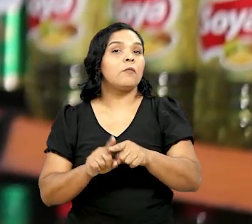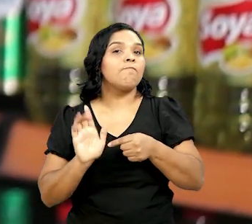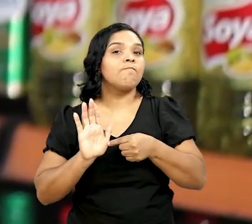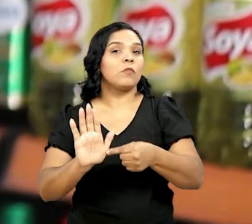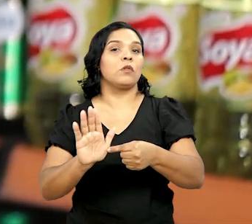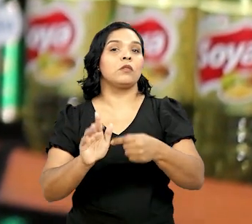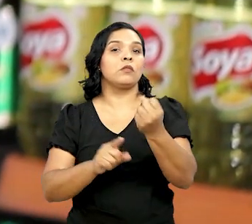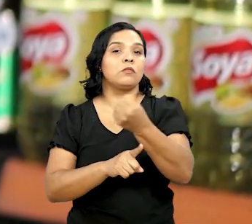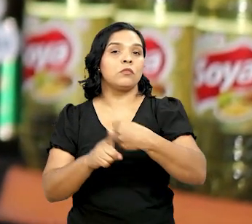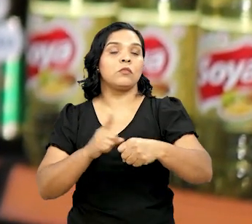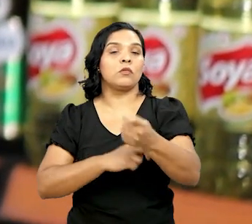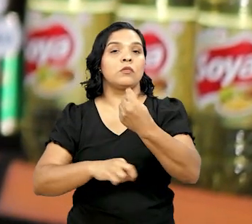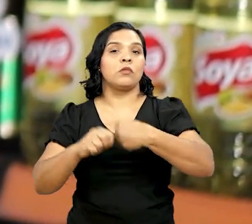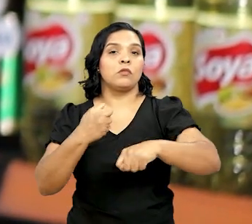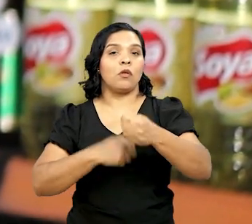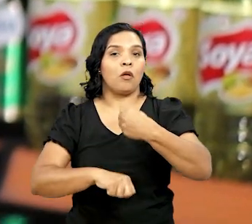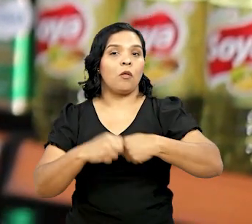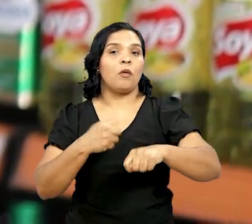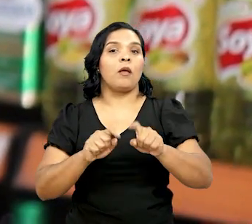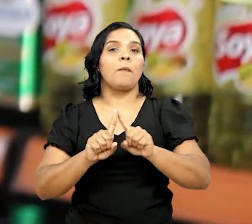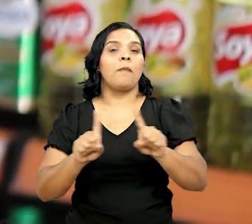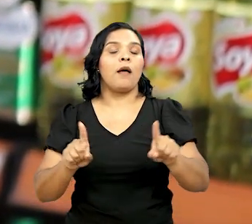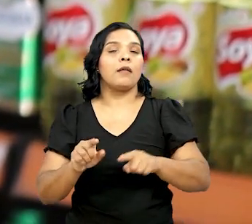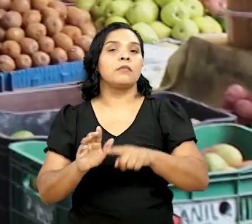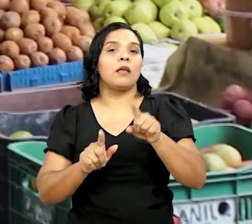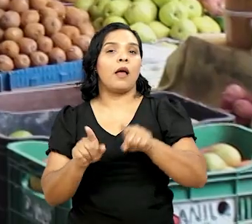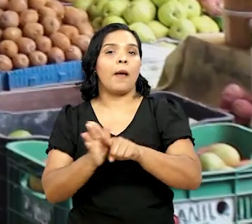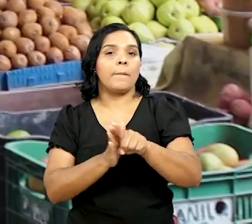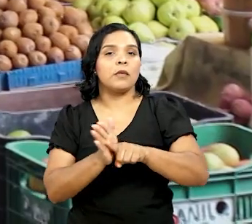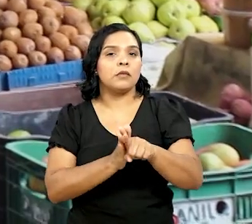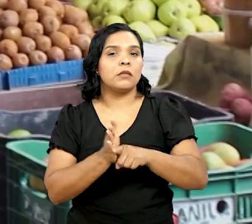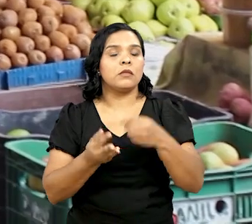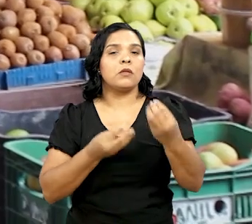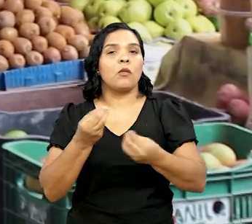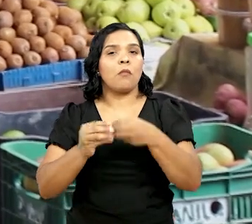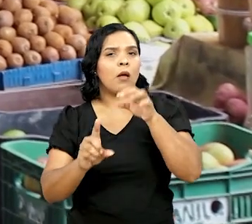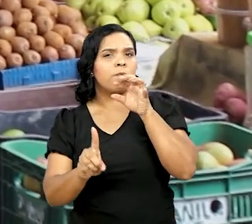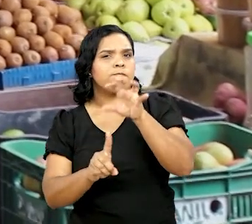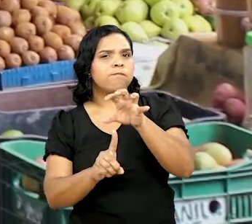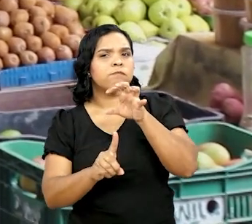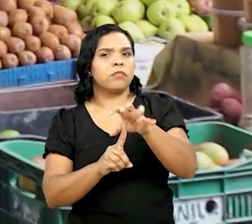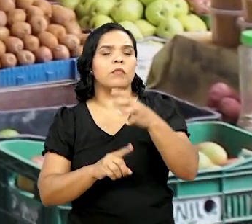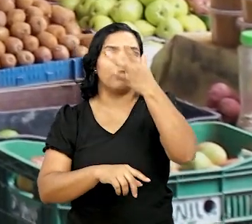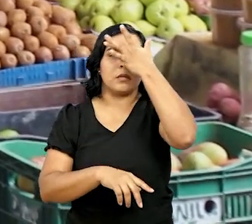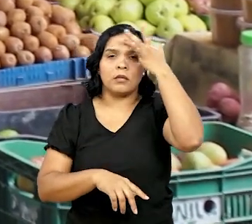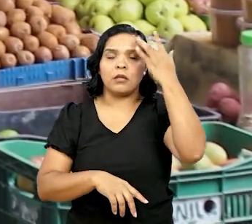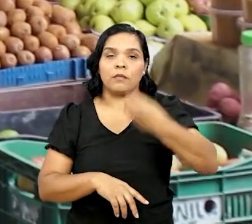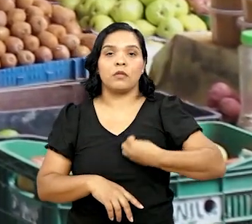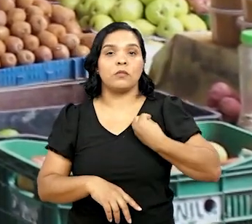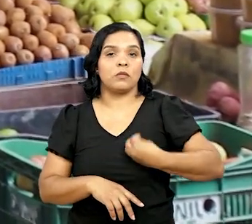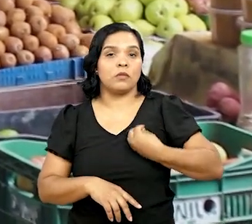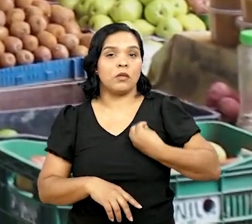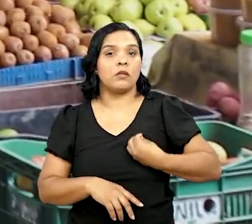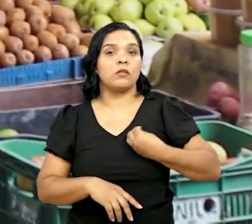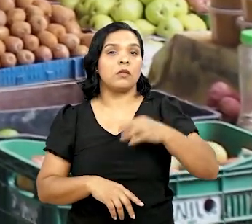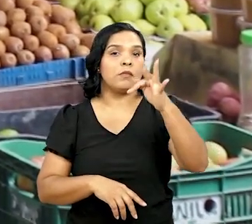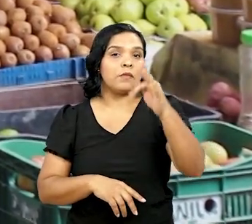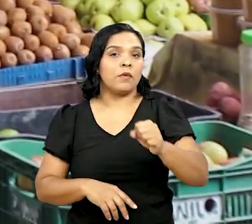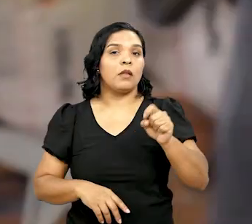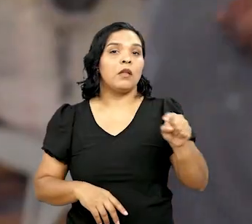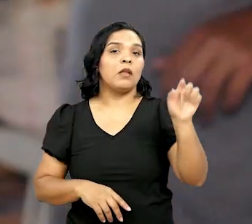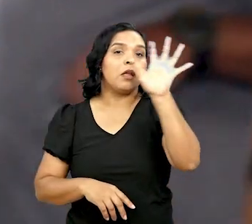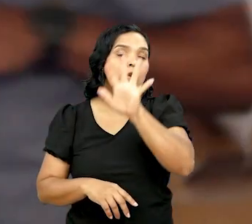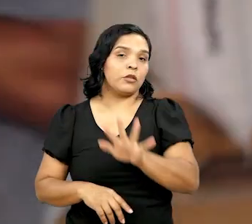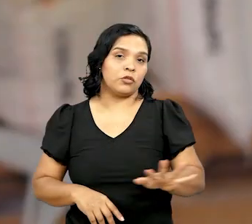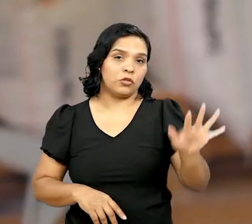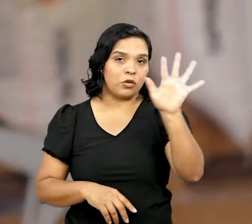está fazendo ciência. Mas para que serve a pesquisa e como os dados impactam na vida das pessoas que vivem em Feira e região?